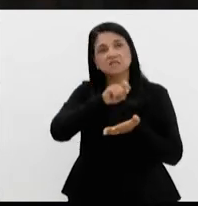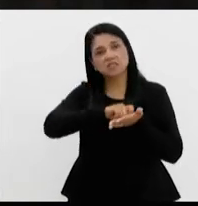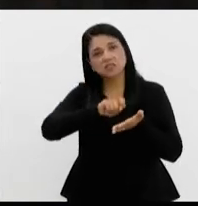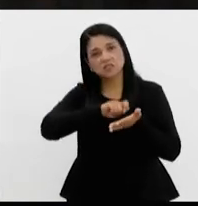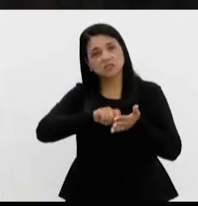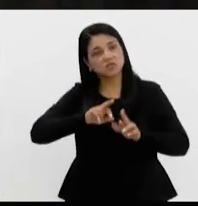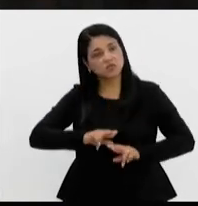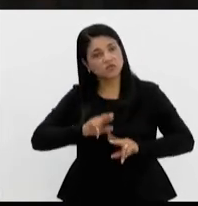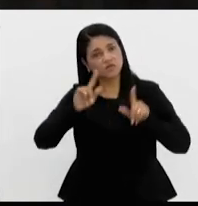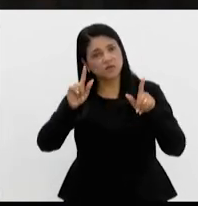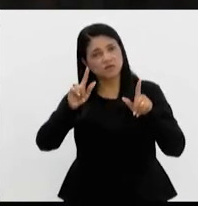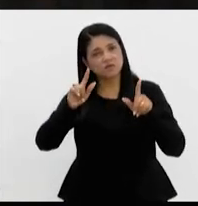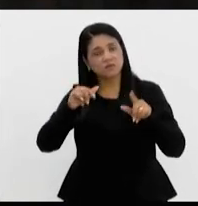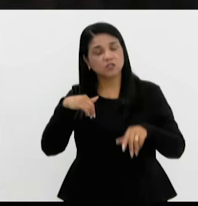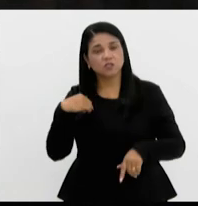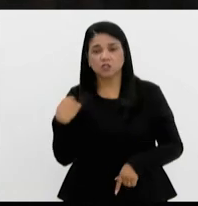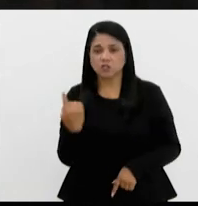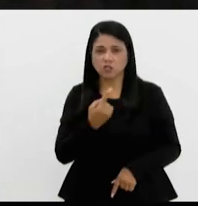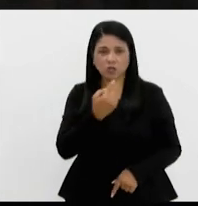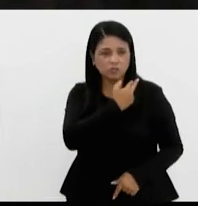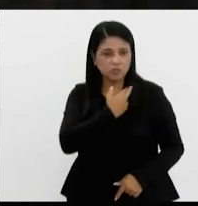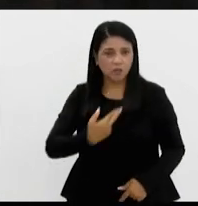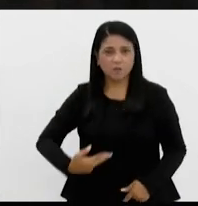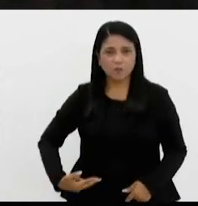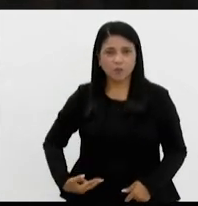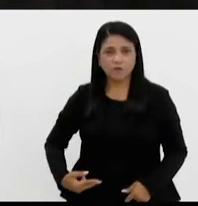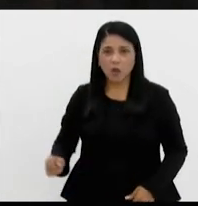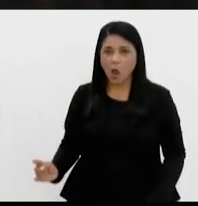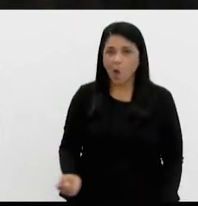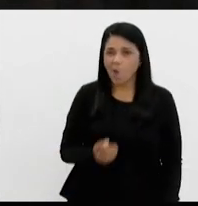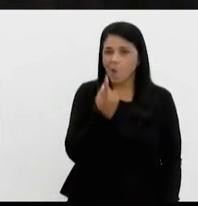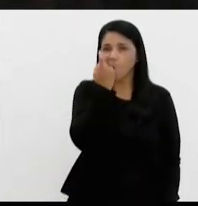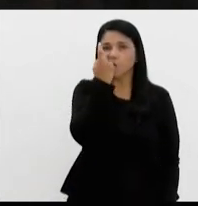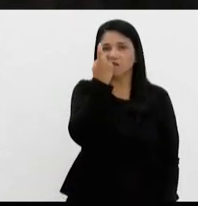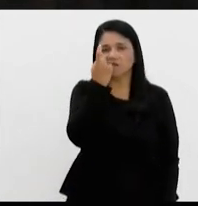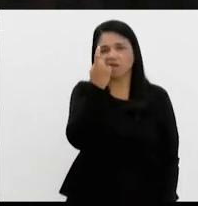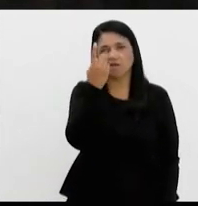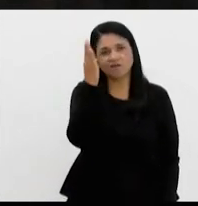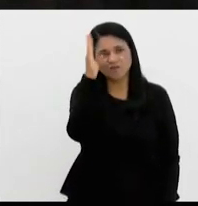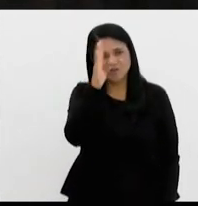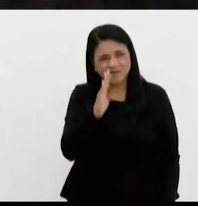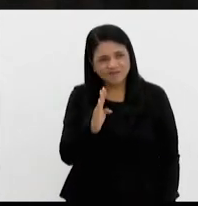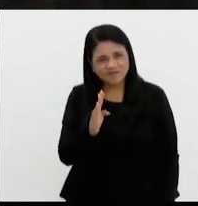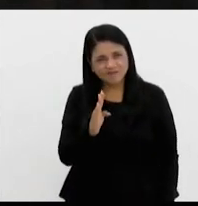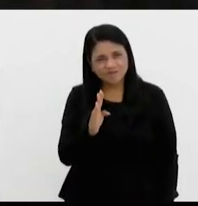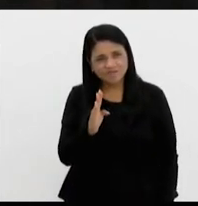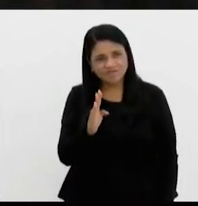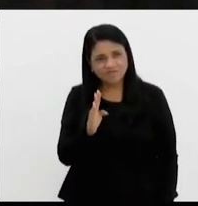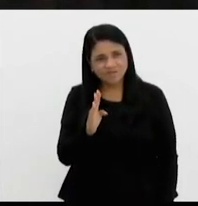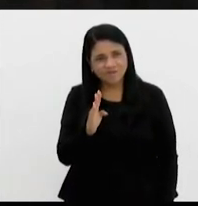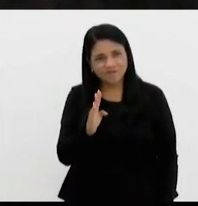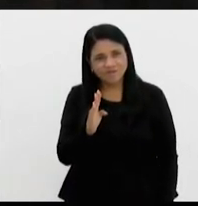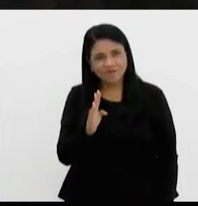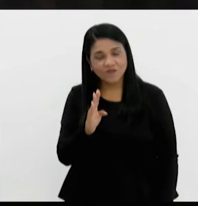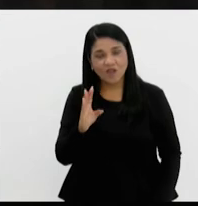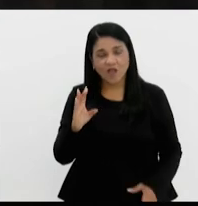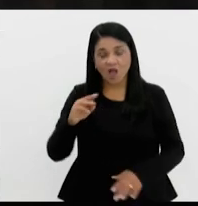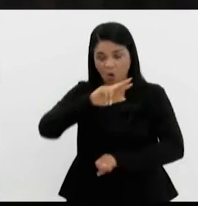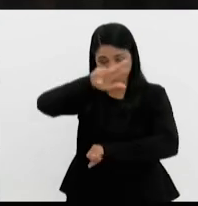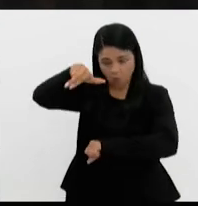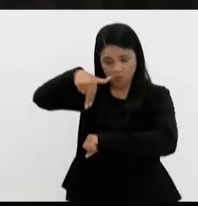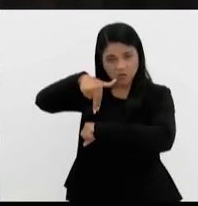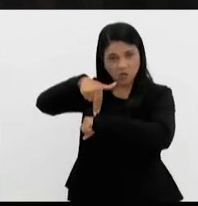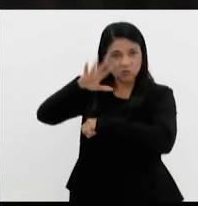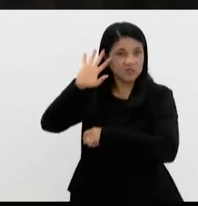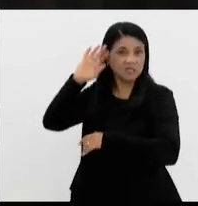somos a República Unitária do Brasil, porque a União